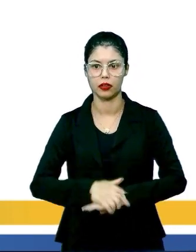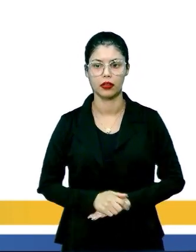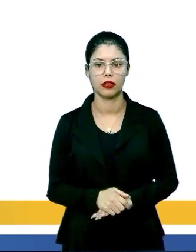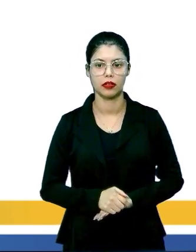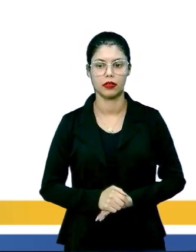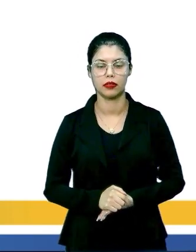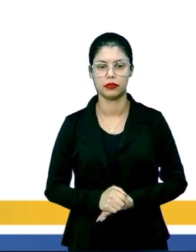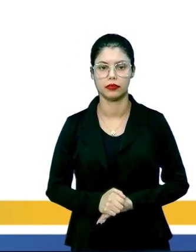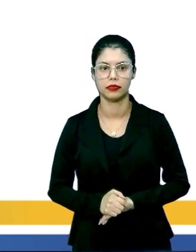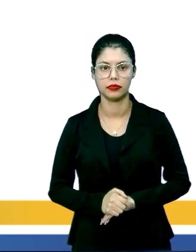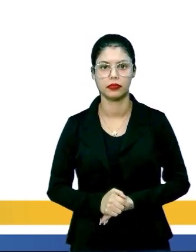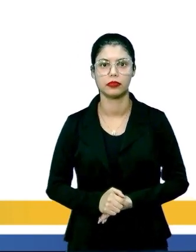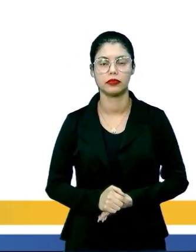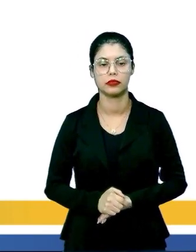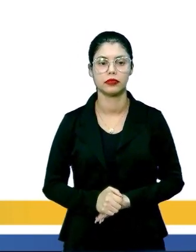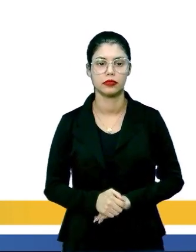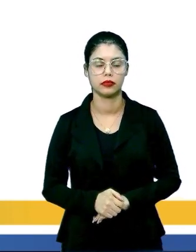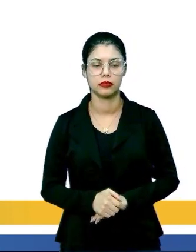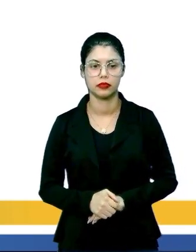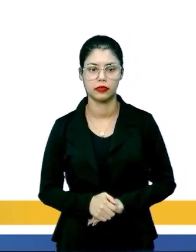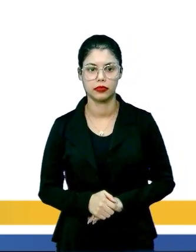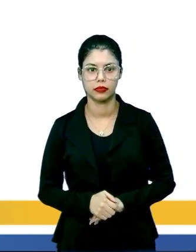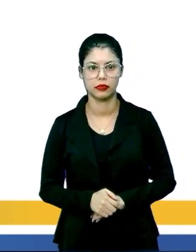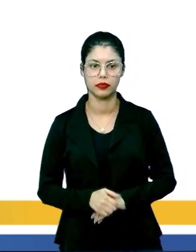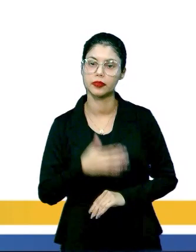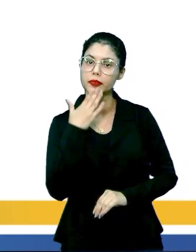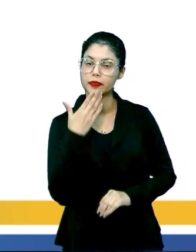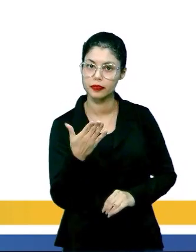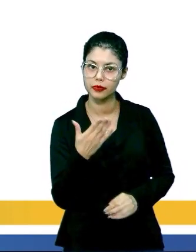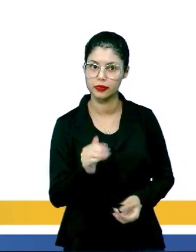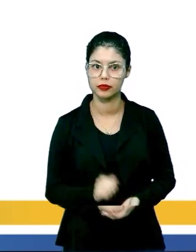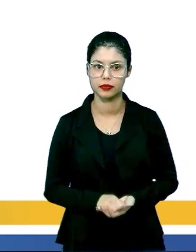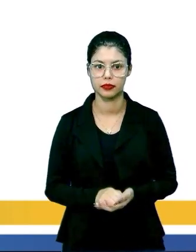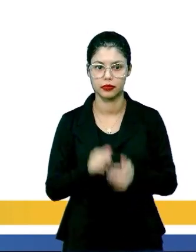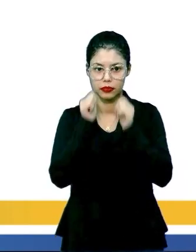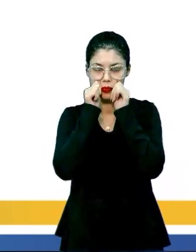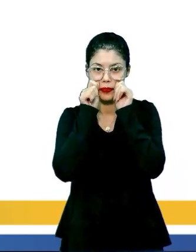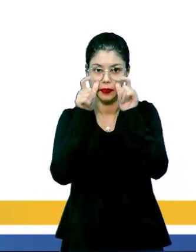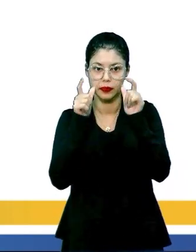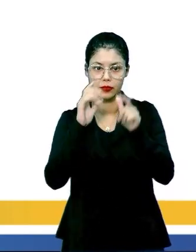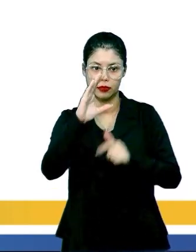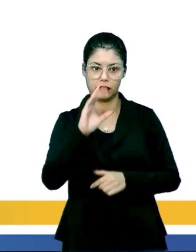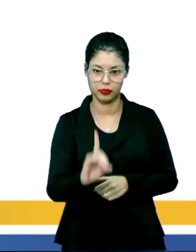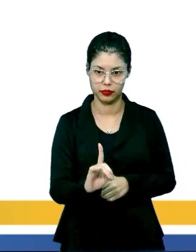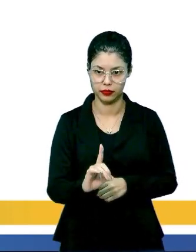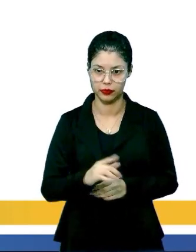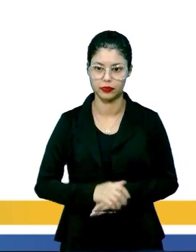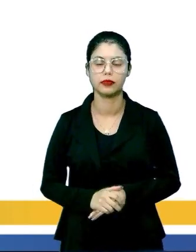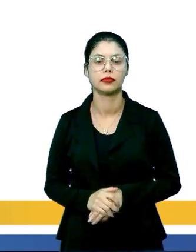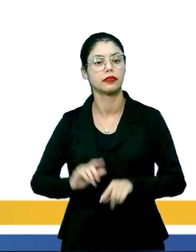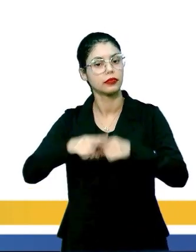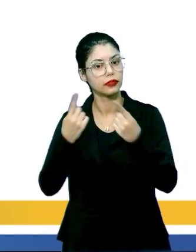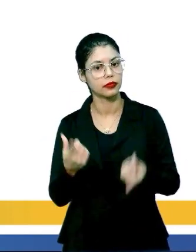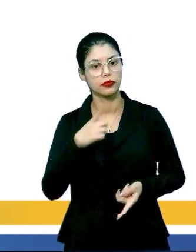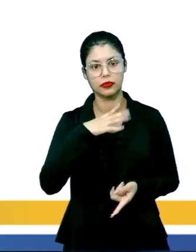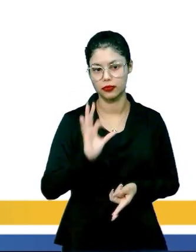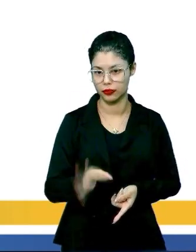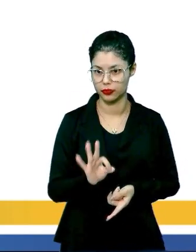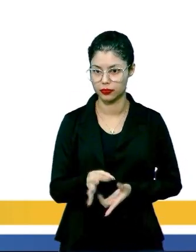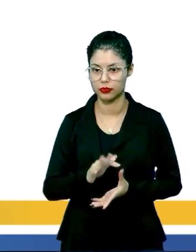práticas eleitorais. Eu pediria que vocês ficassem em alerta entre a C e a D, mas eu